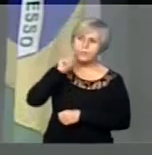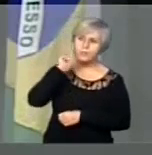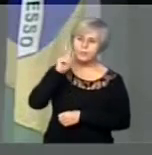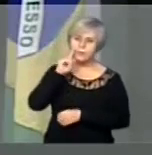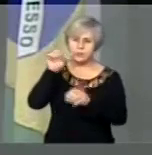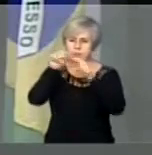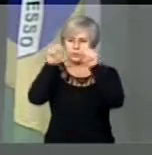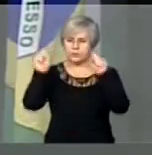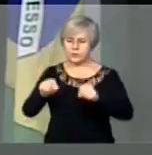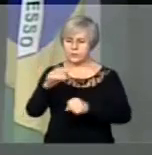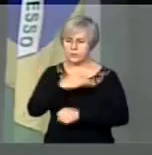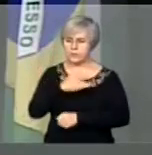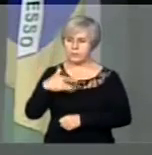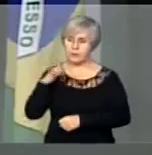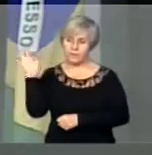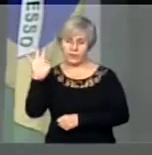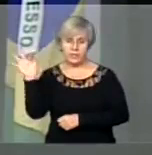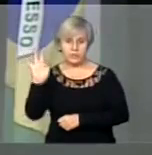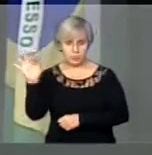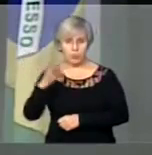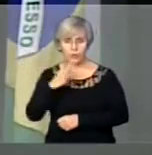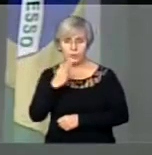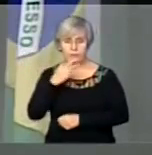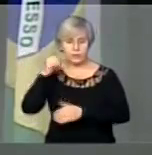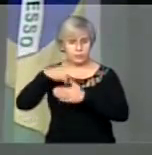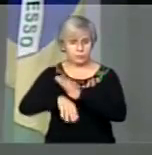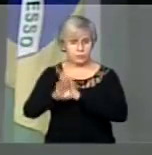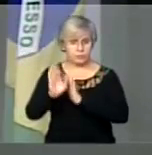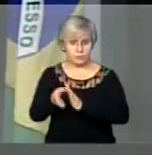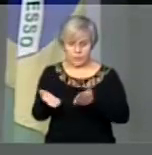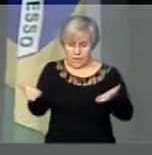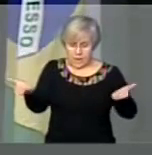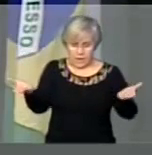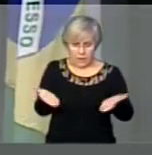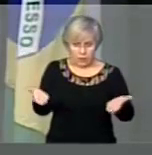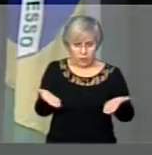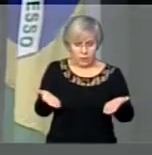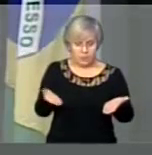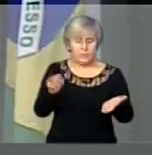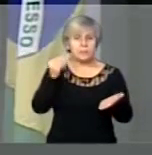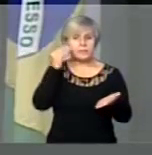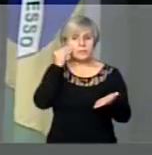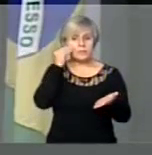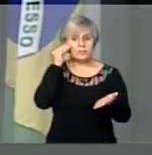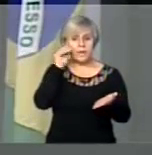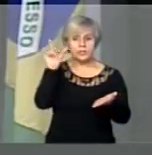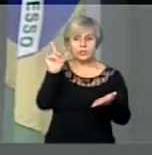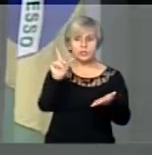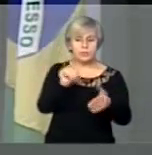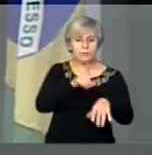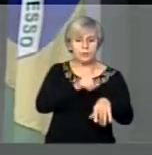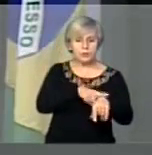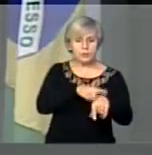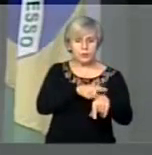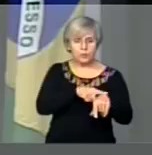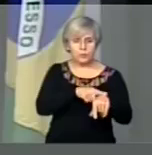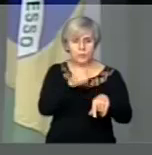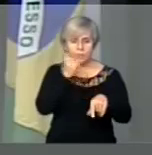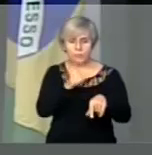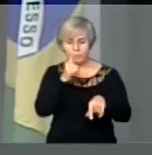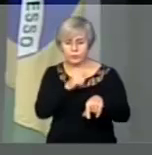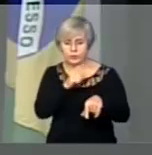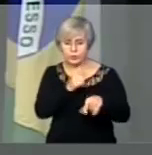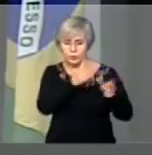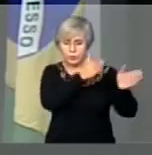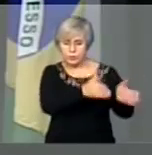saúde francês, que tem know-how? Será que este não é o caso de diminuirmos o tempo de passagem